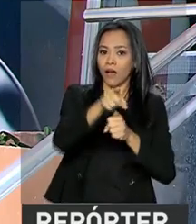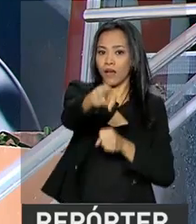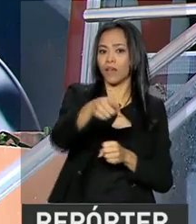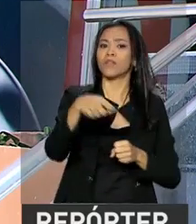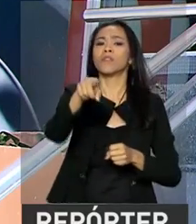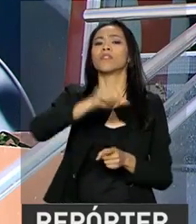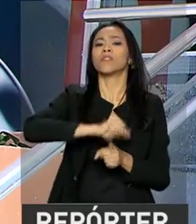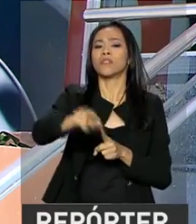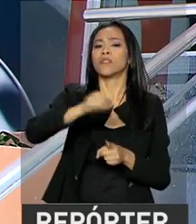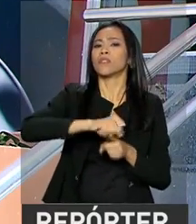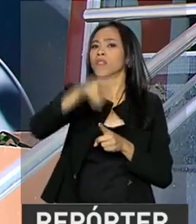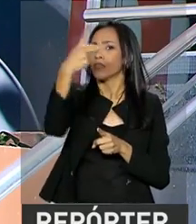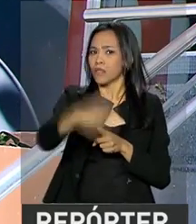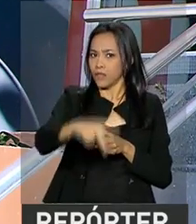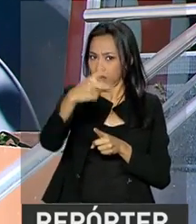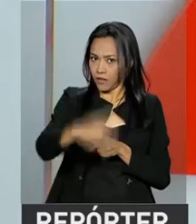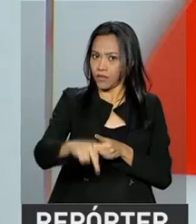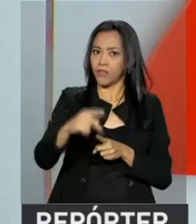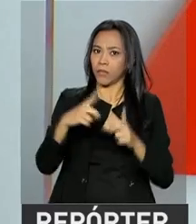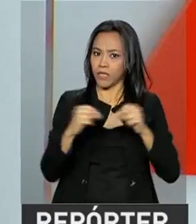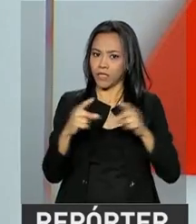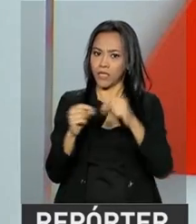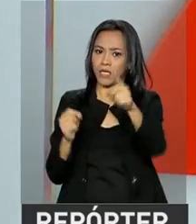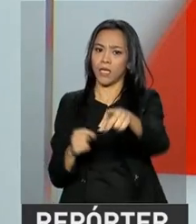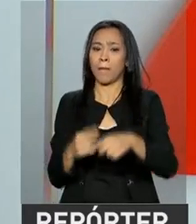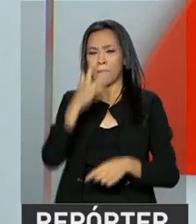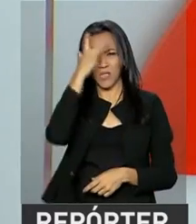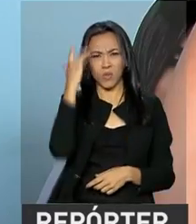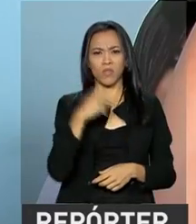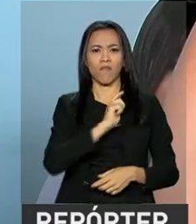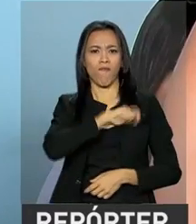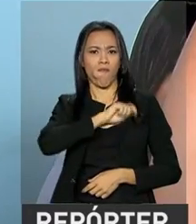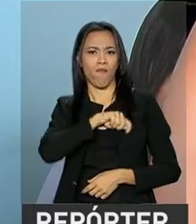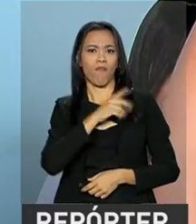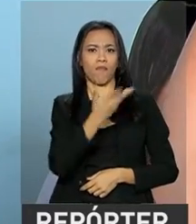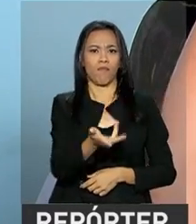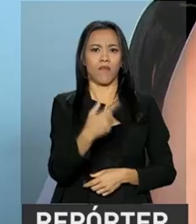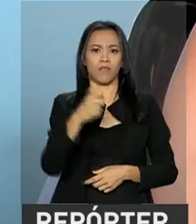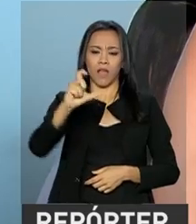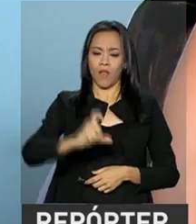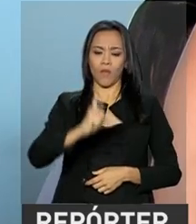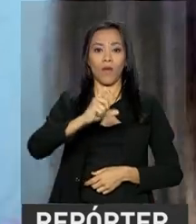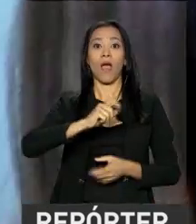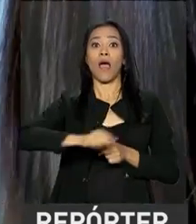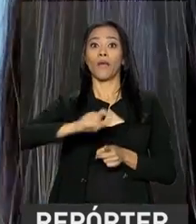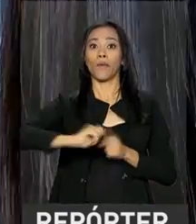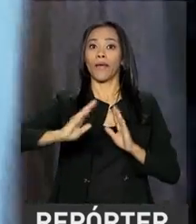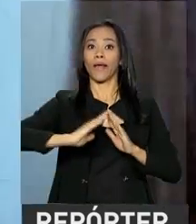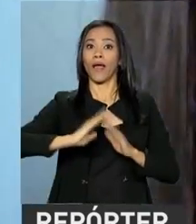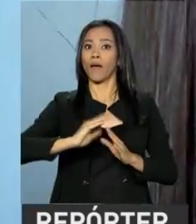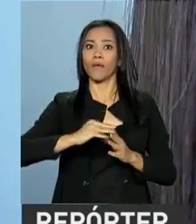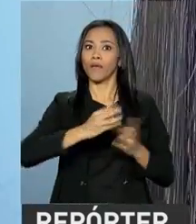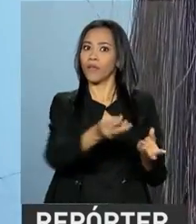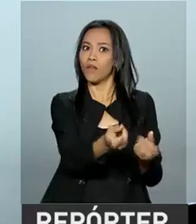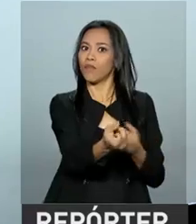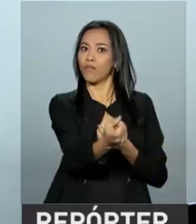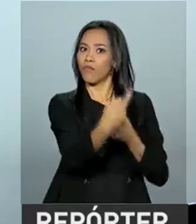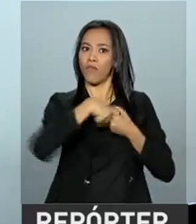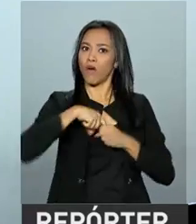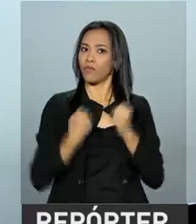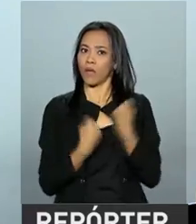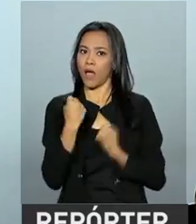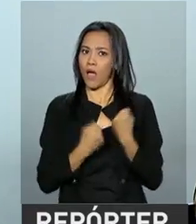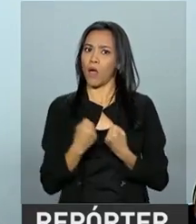Brasília já foi vítima de muitos golpes motoristas com documentos falsos alugam carros e não devolvem o prejuízo passa dos R